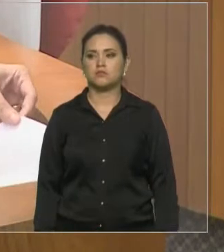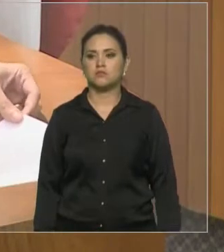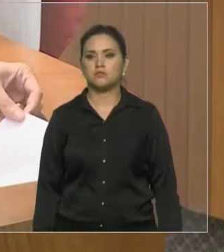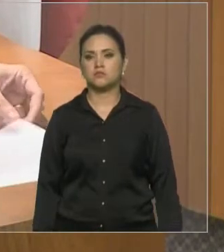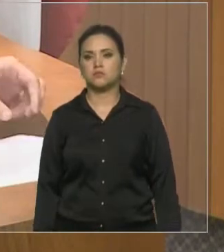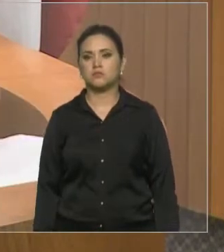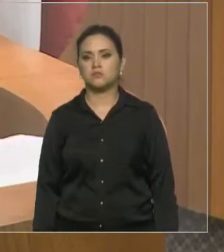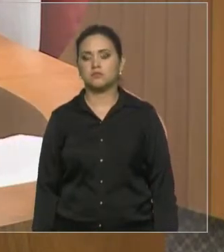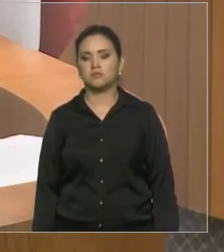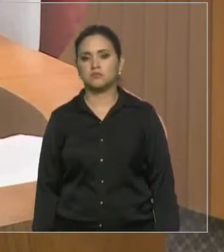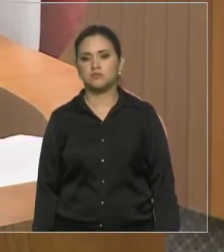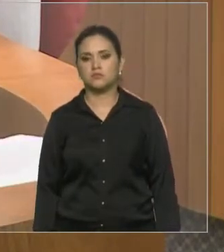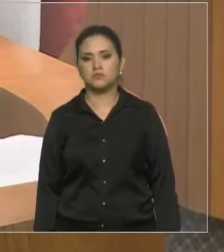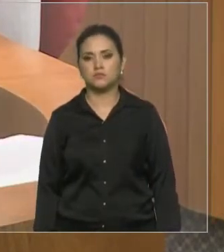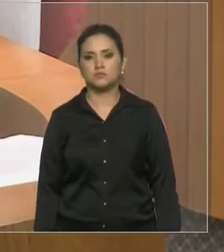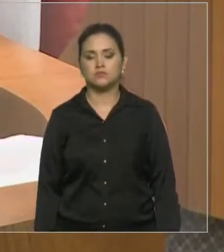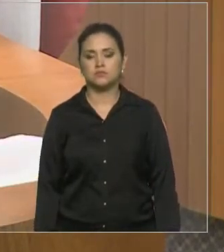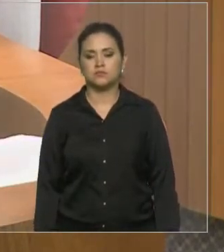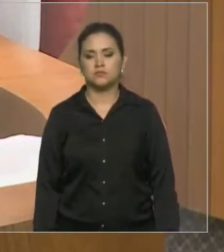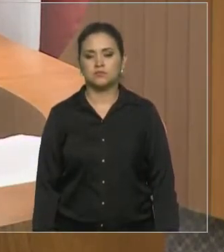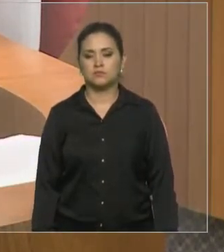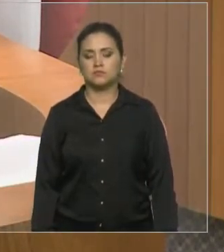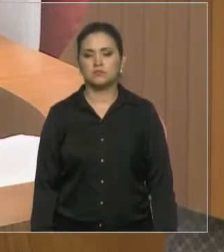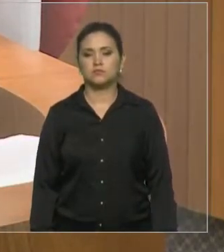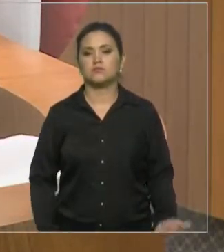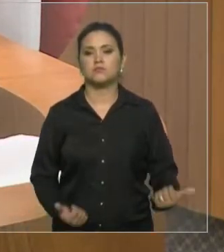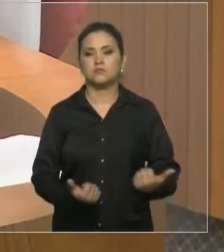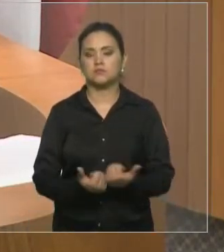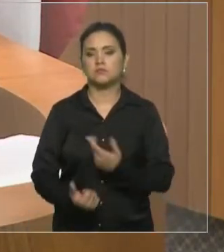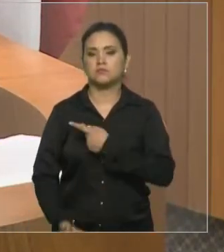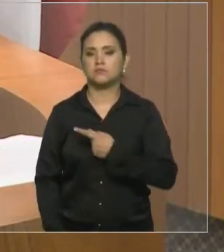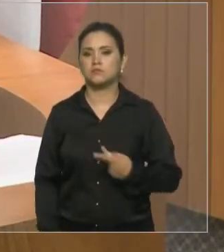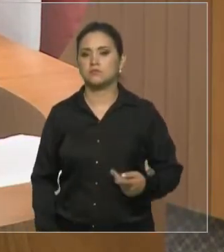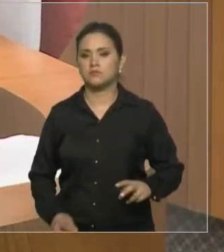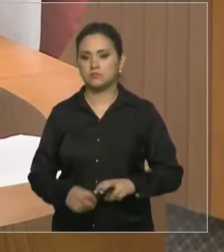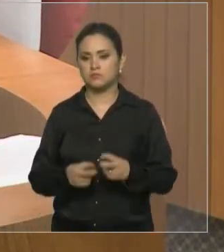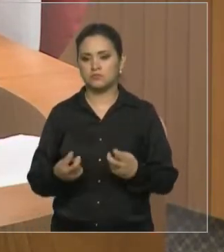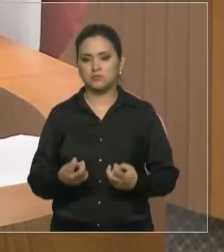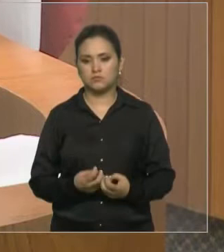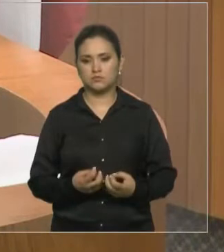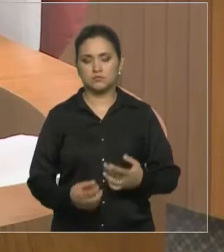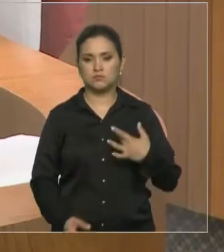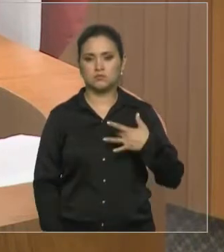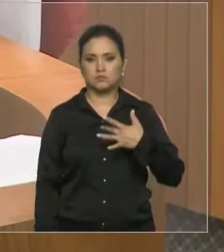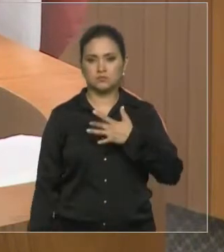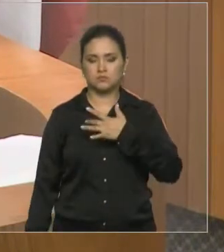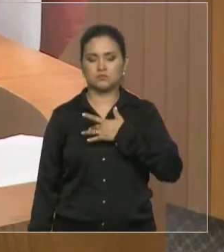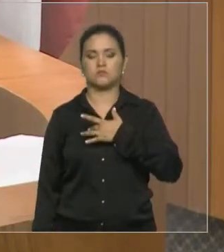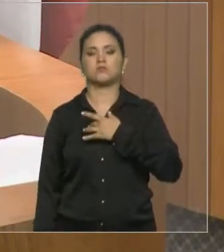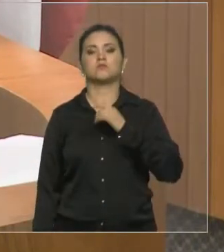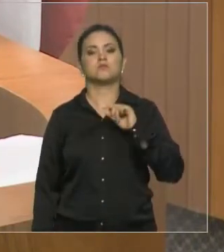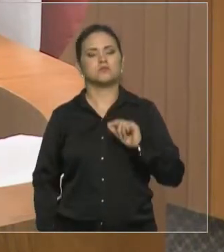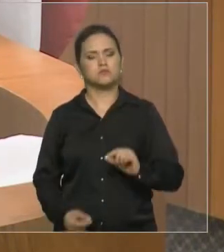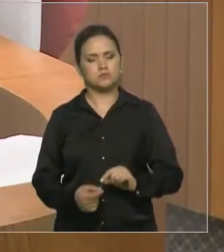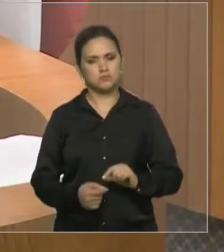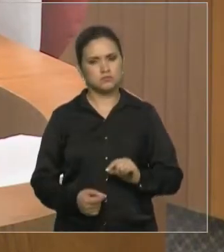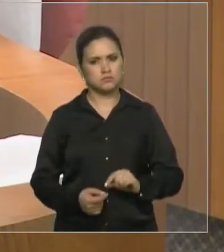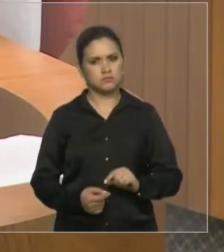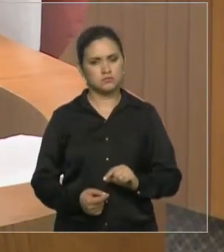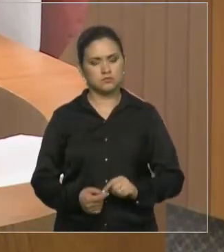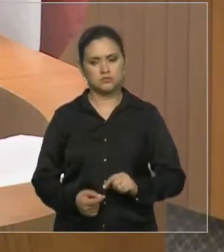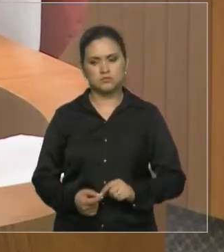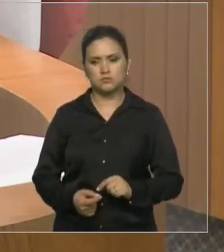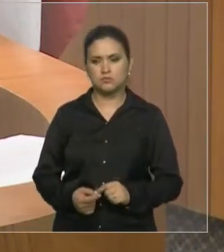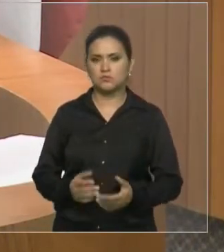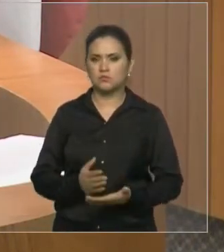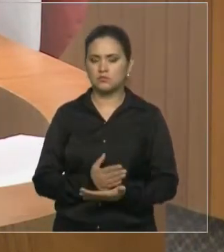da comissão de saúde fc importantes relatoria se mede anos a solução da suspensão das atividades do hospital geral de matões